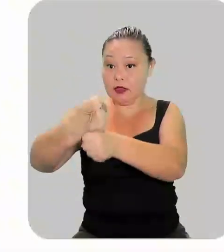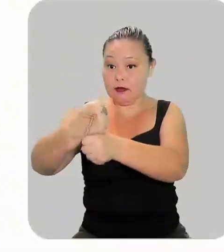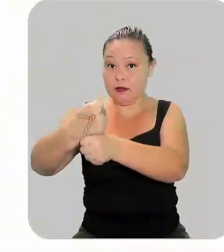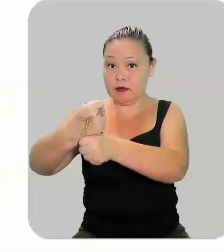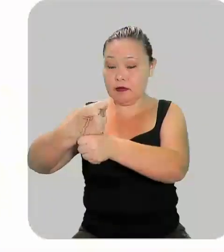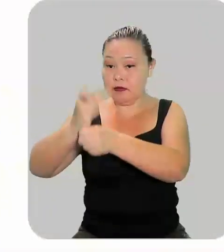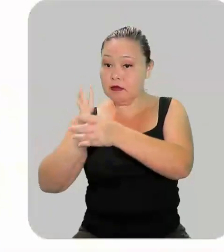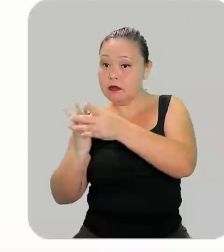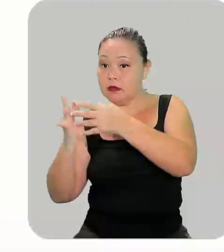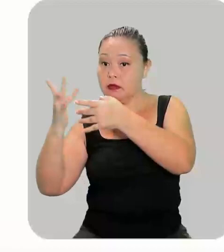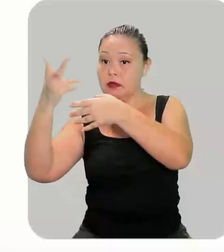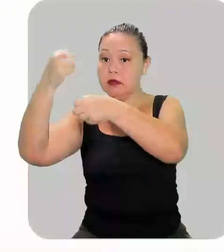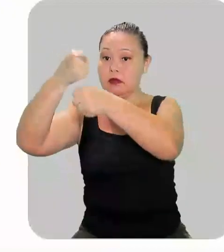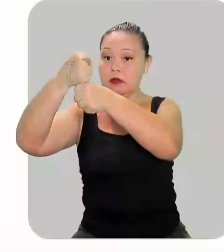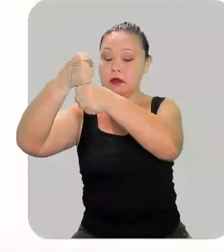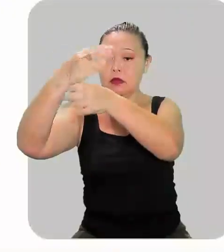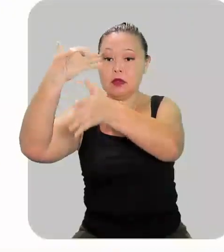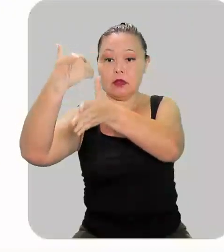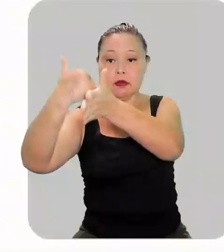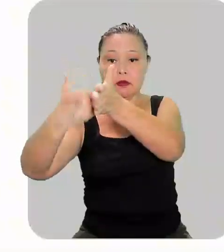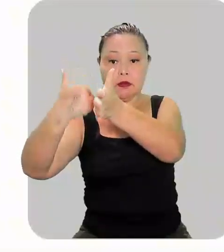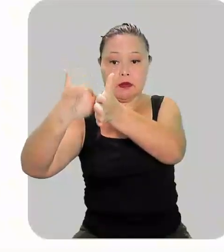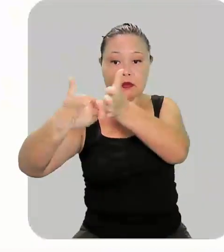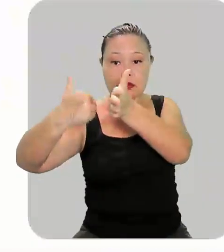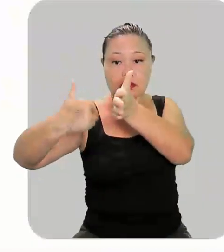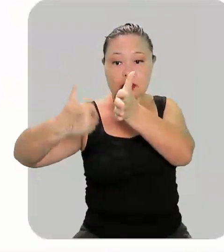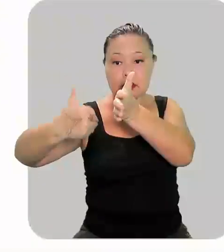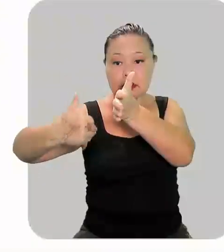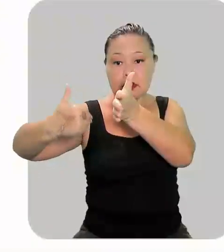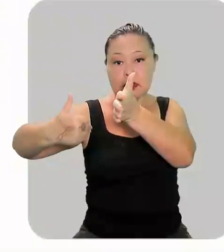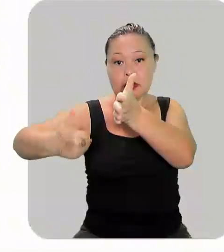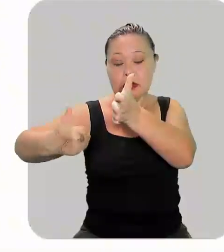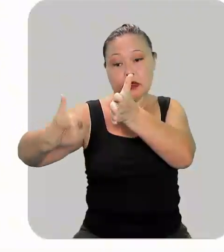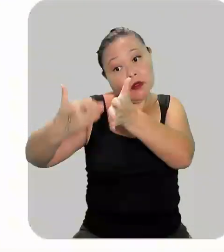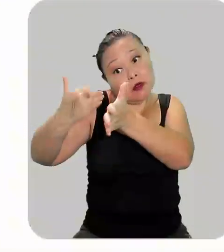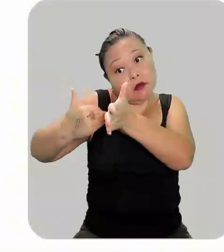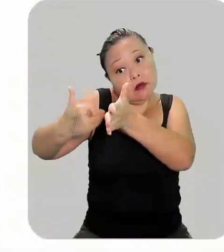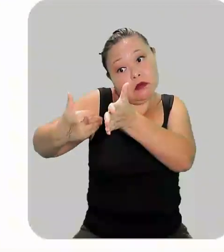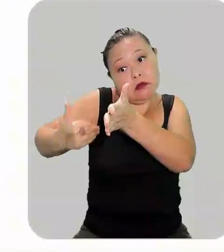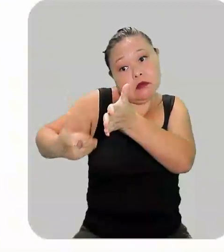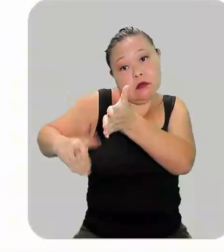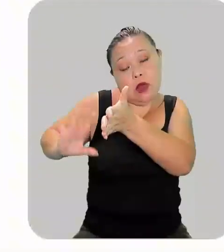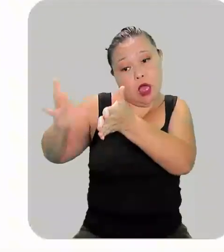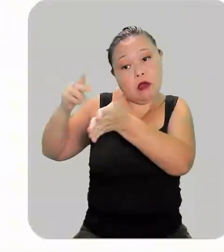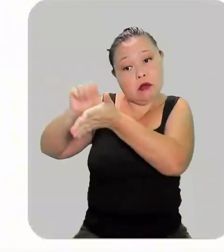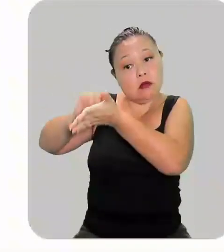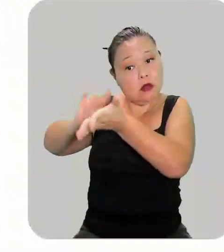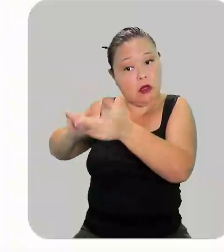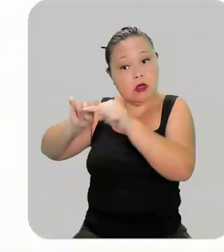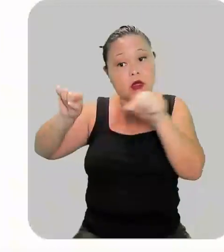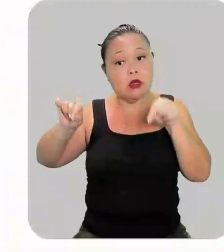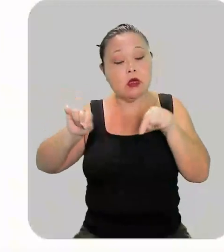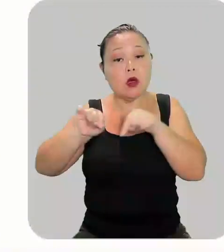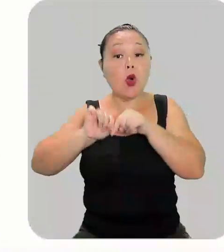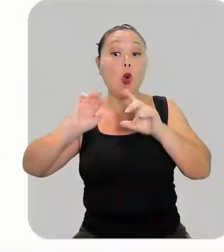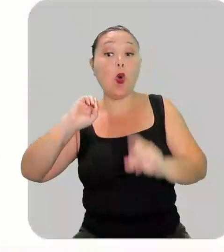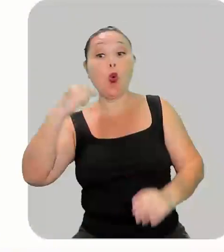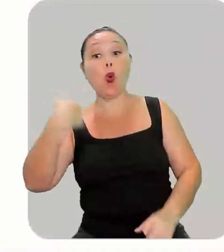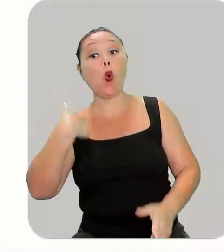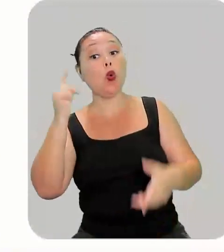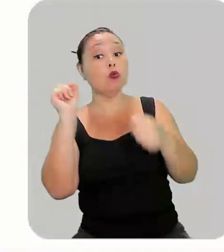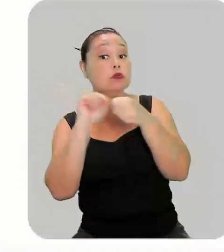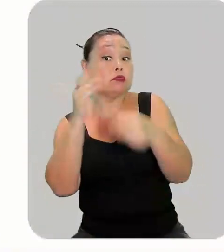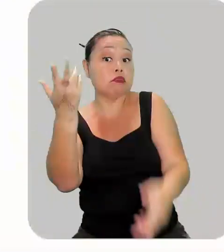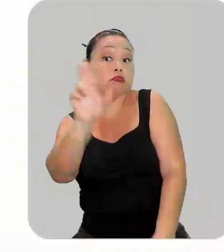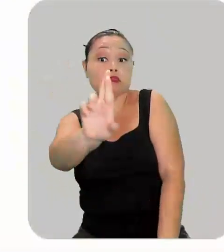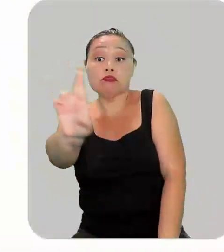né? Taranã, taranã, e diminui esses pedacinhos aqui, que foi o que a gente fez nas atividades de sala aí. Ou, se você